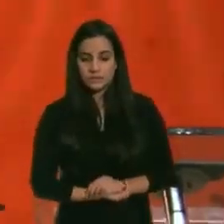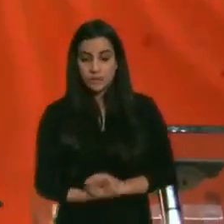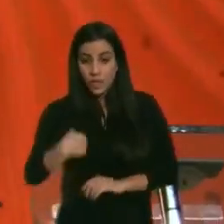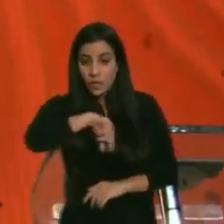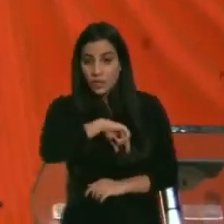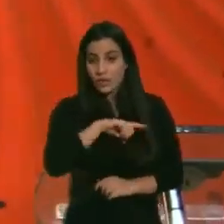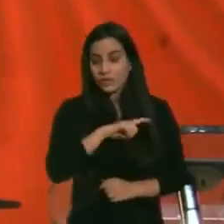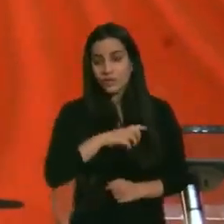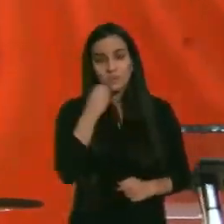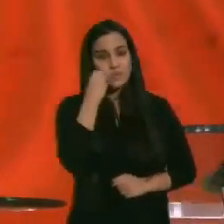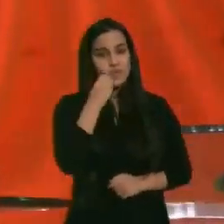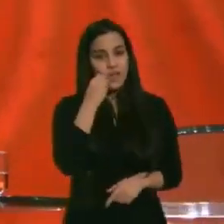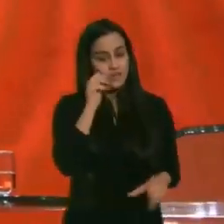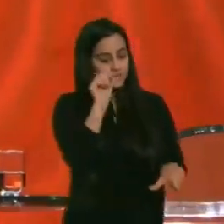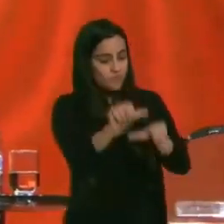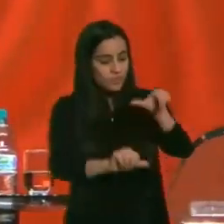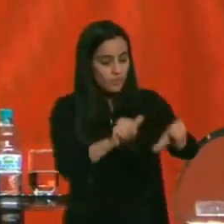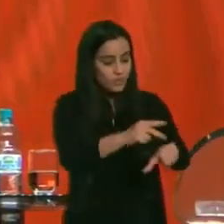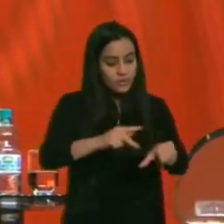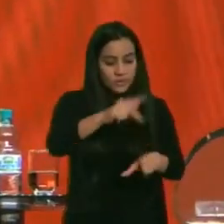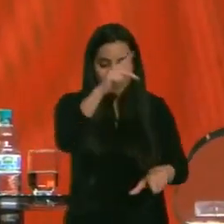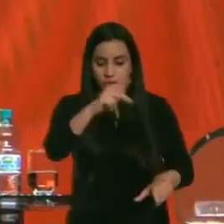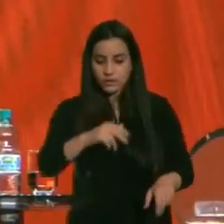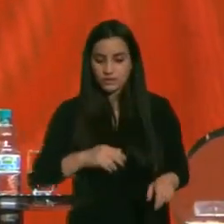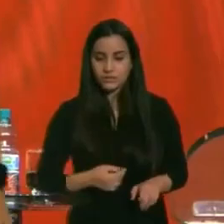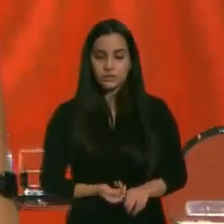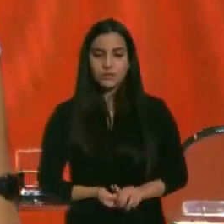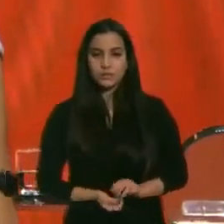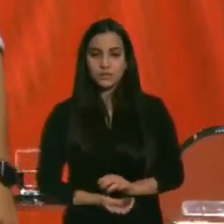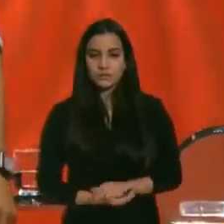Nós temos a chance de mudar esse país.